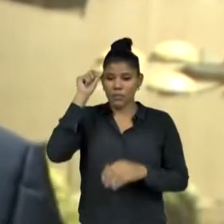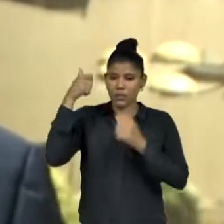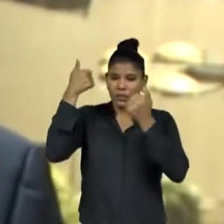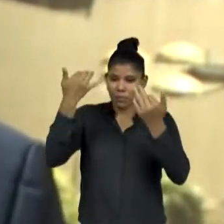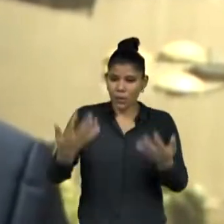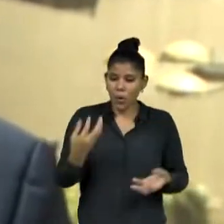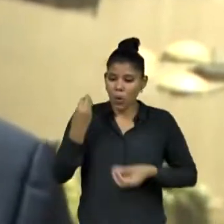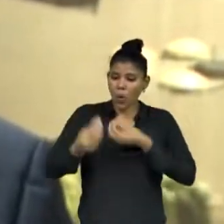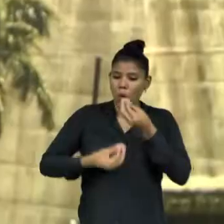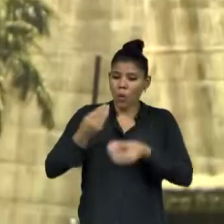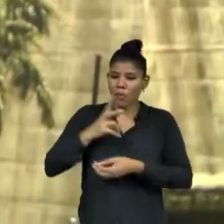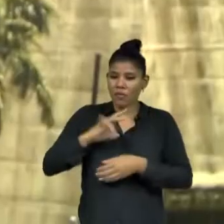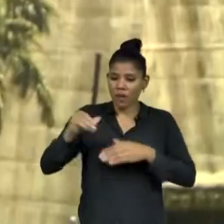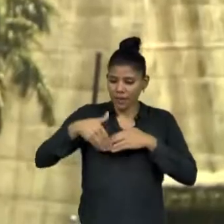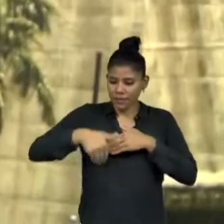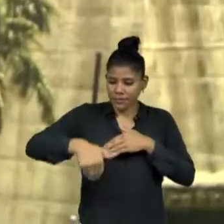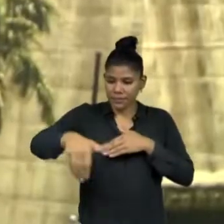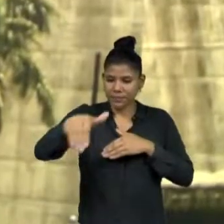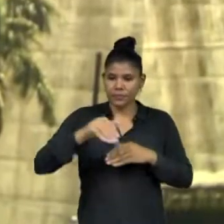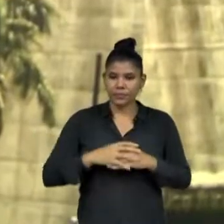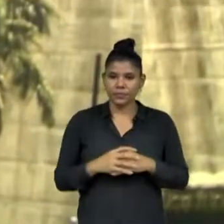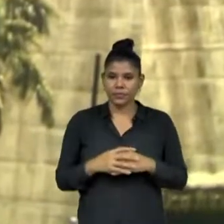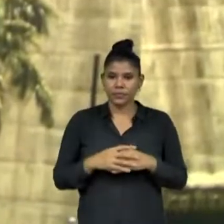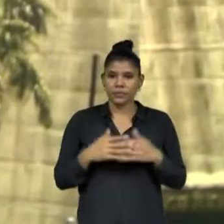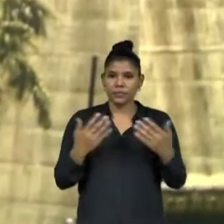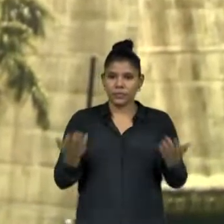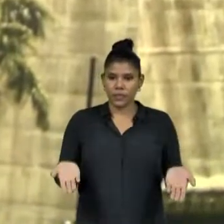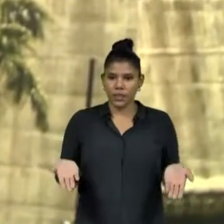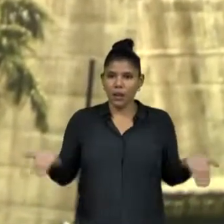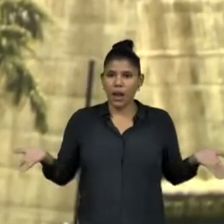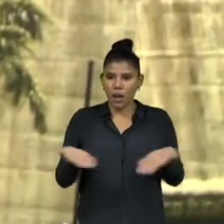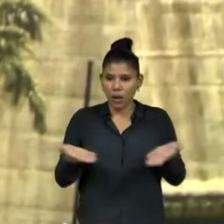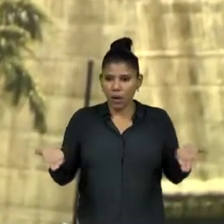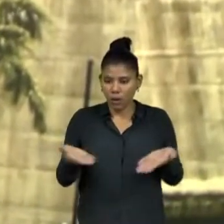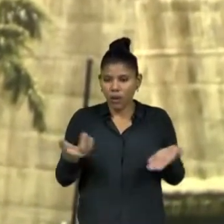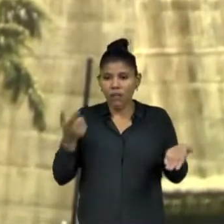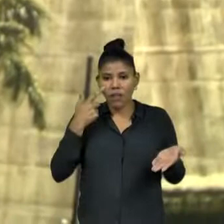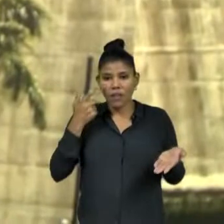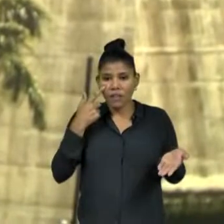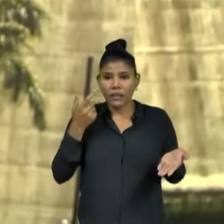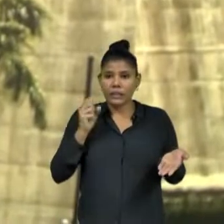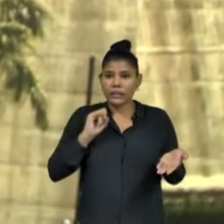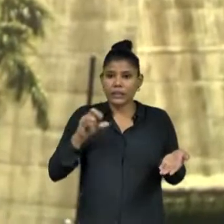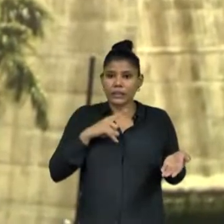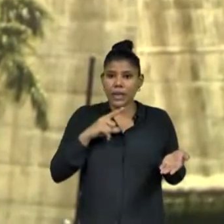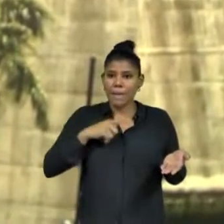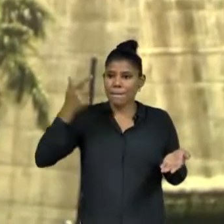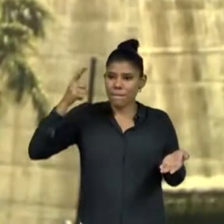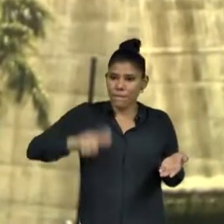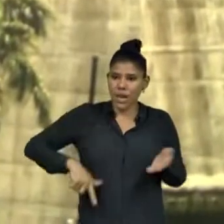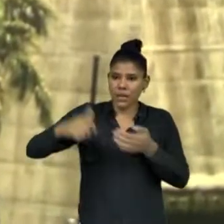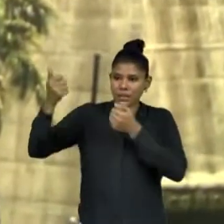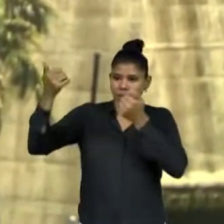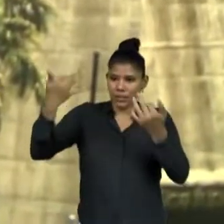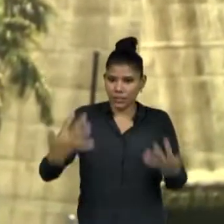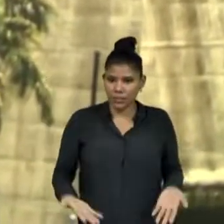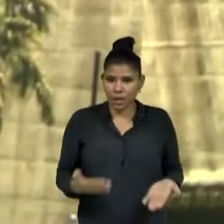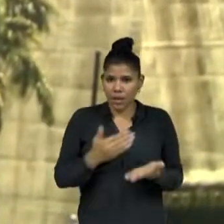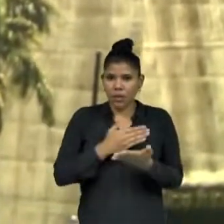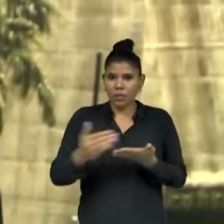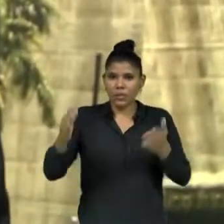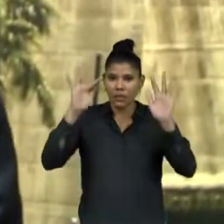próximos passos da comissão. A ver quem, se tem mais algum depoimento, né, para começarmos a finalizar essa fase